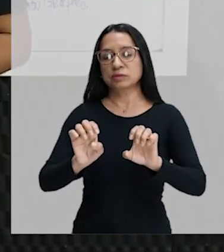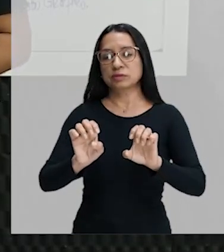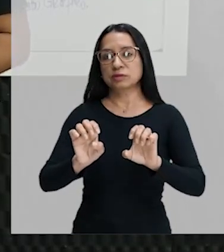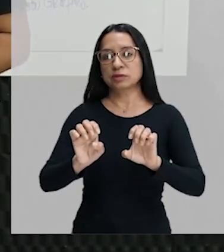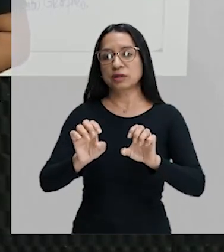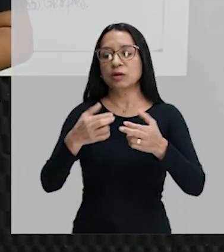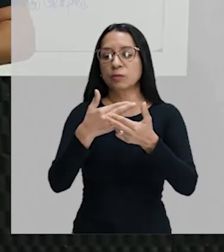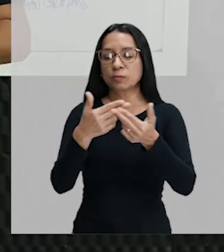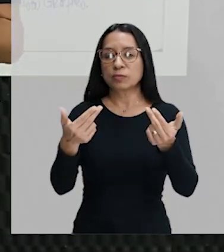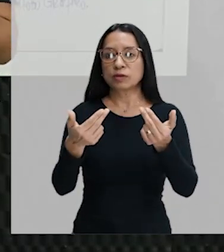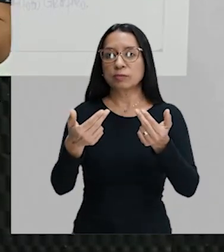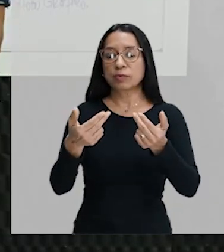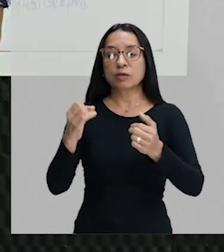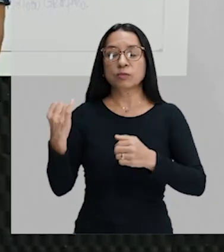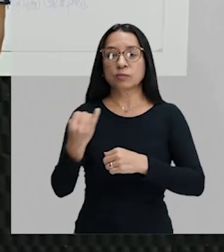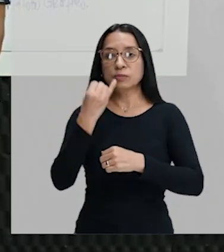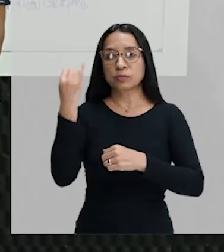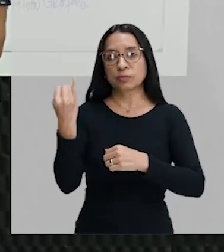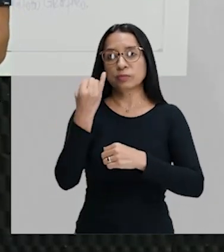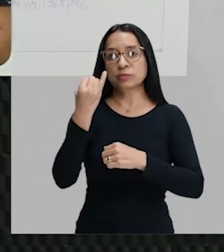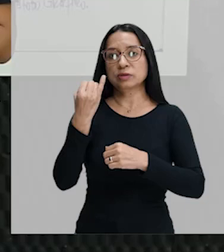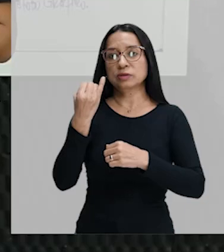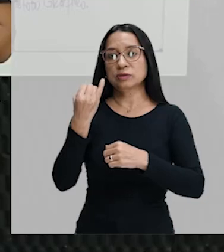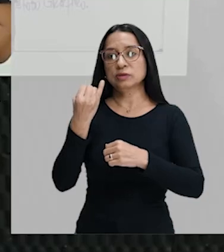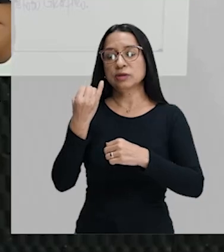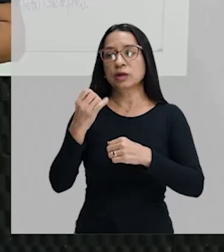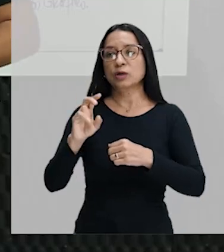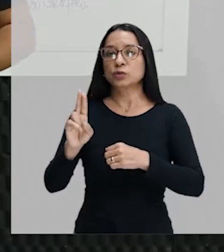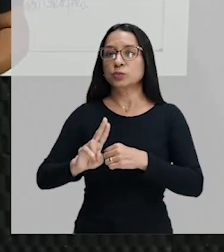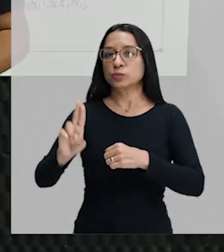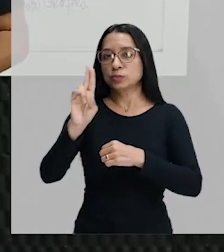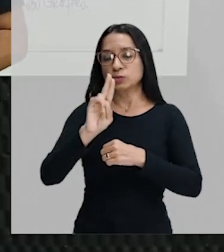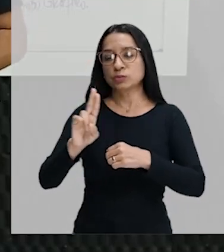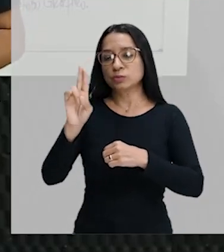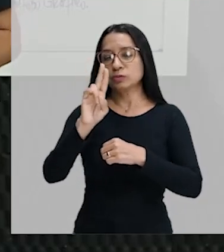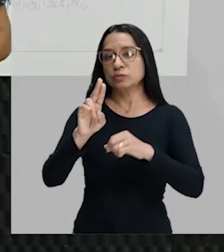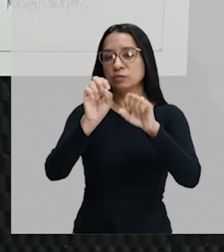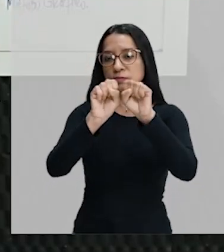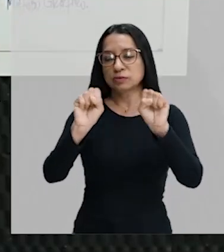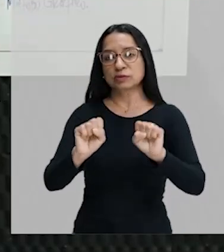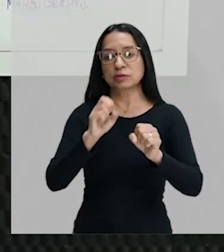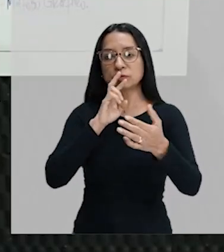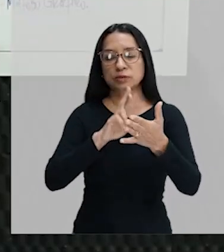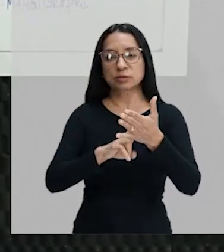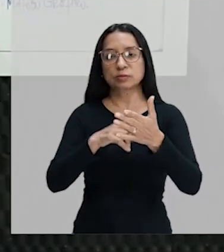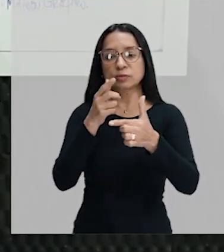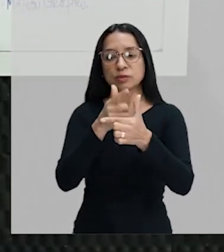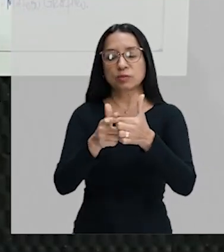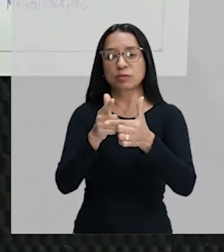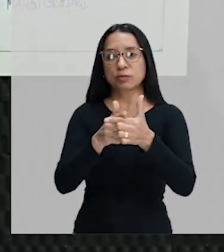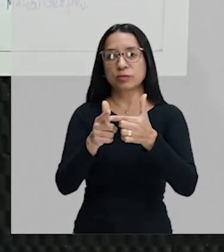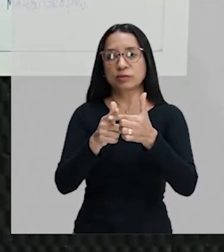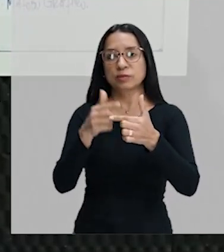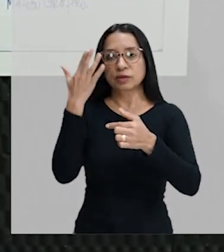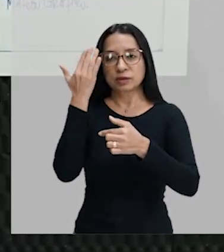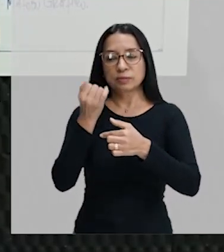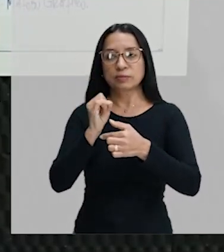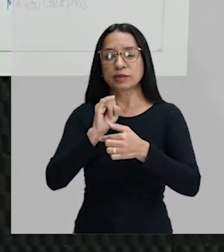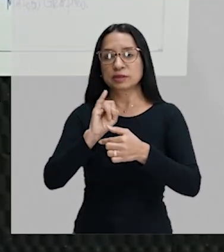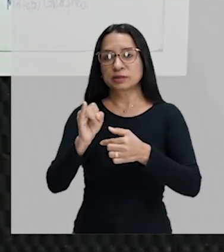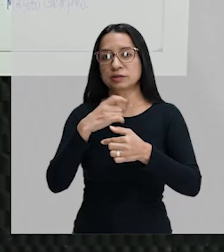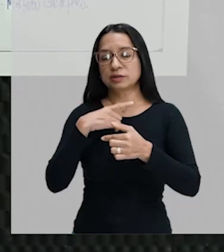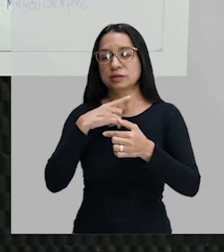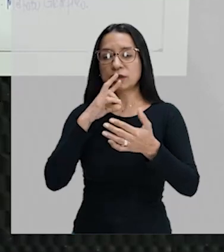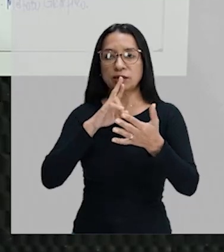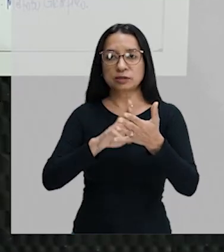bastante importante quando se usa o sistema, por exemplo, para resolver um problema. Para saber se tem solução ou se não tem